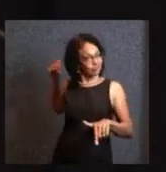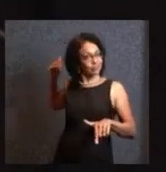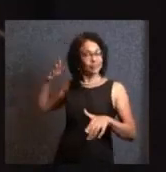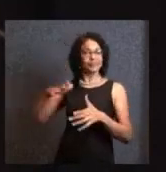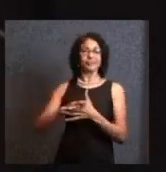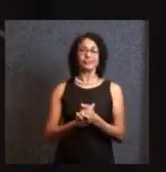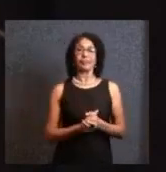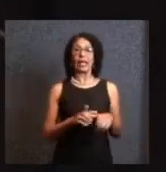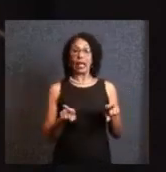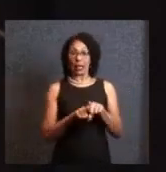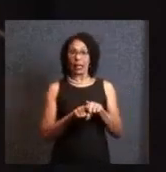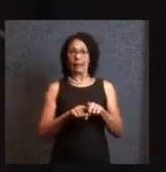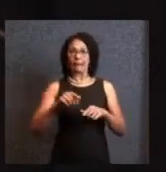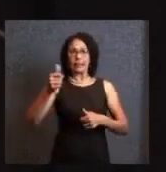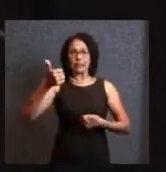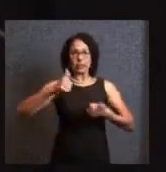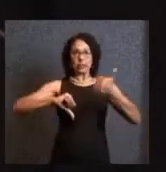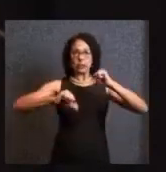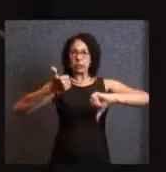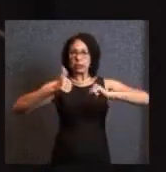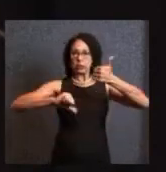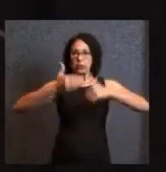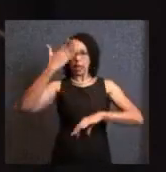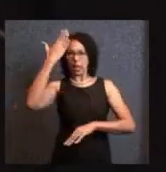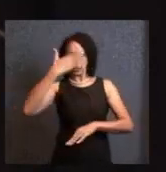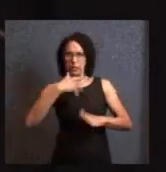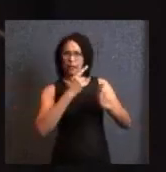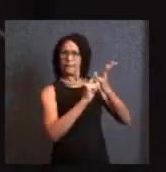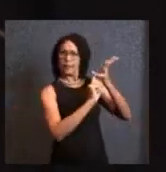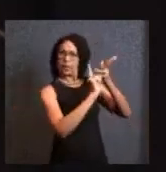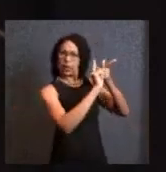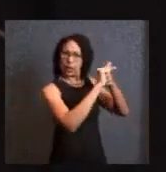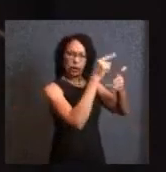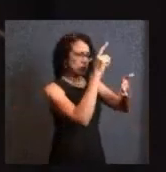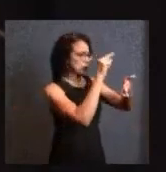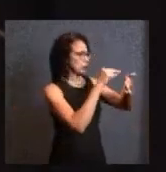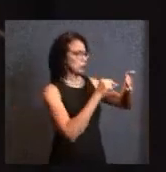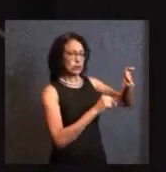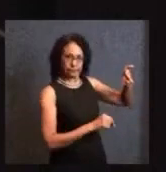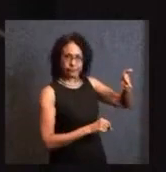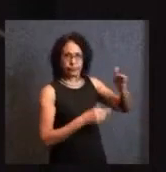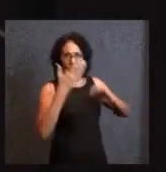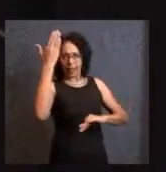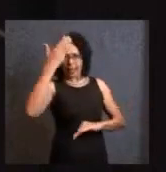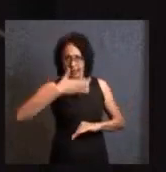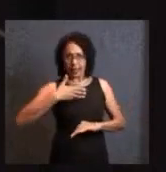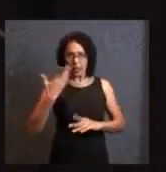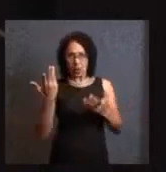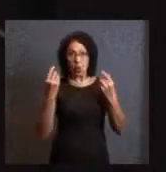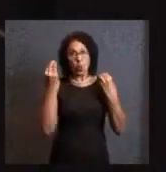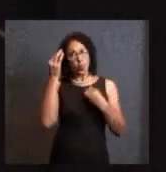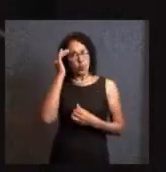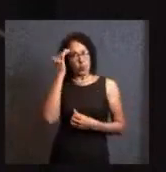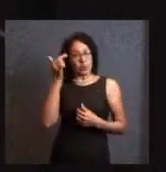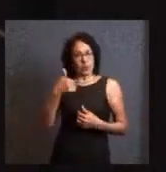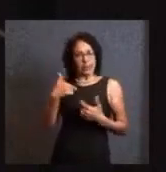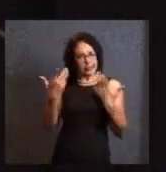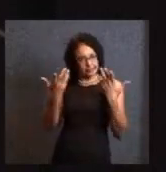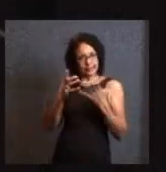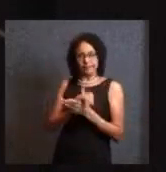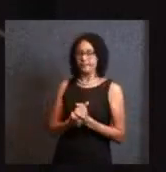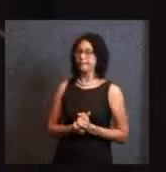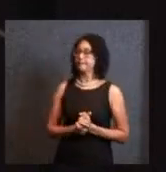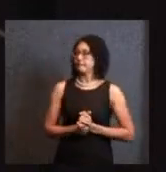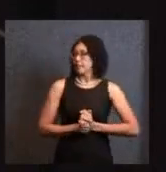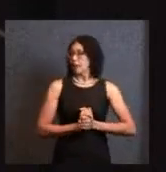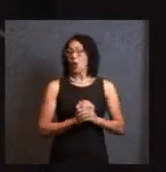à avaliação da aprendizagem e como é que eu vejo o trabalho aí, né,